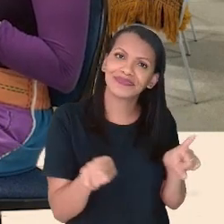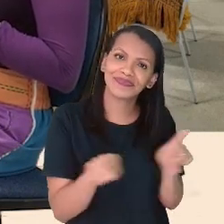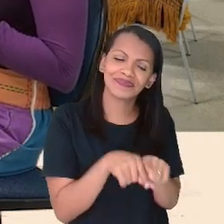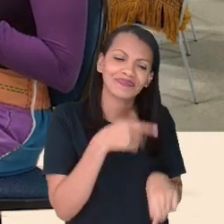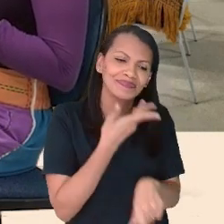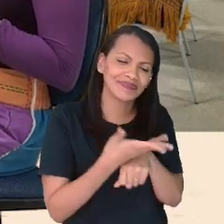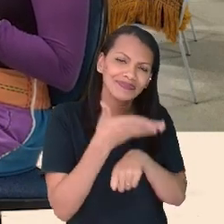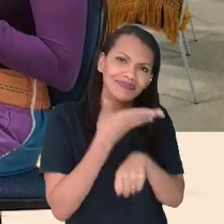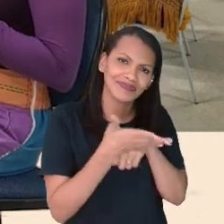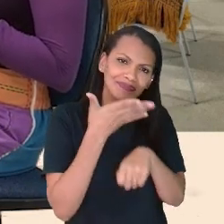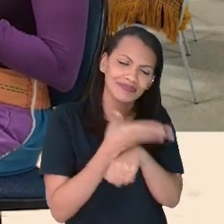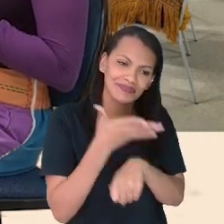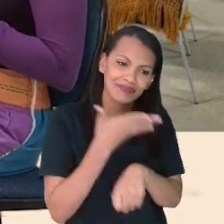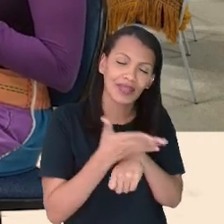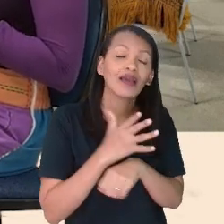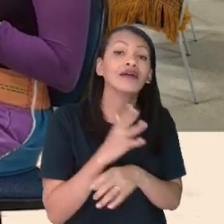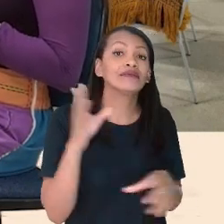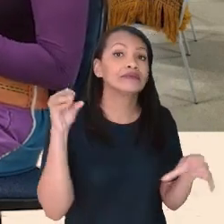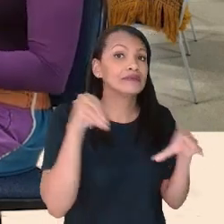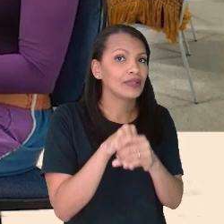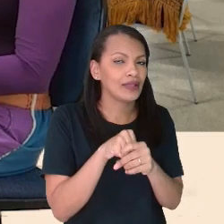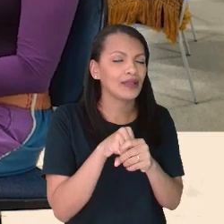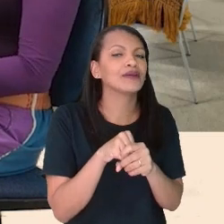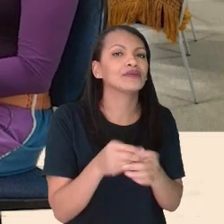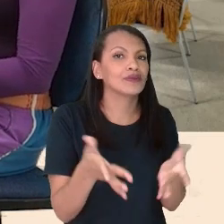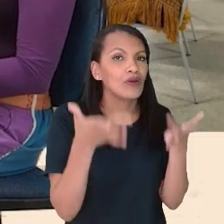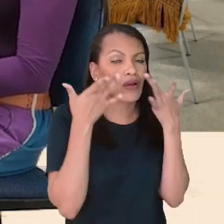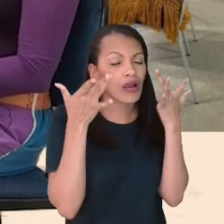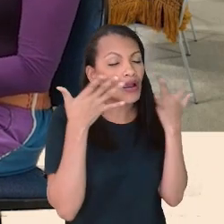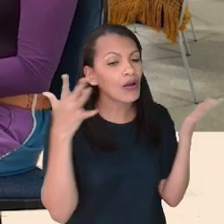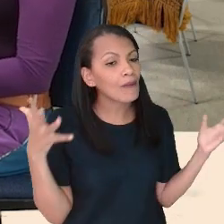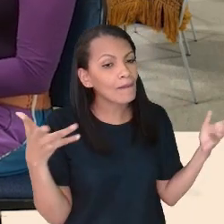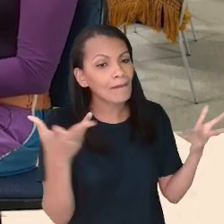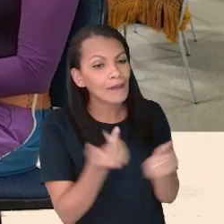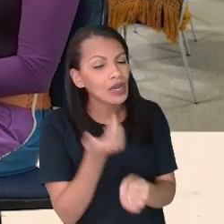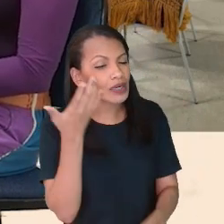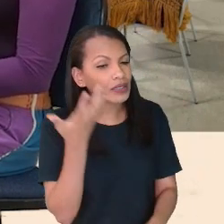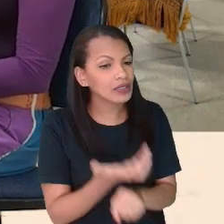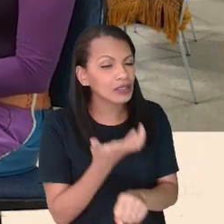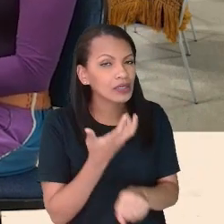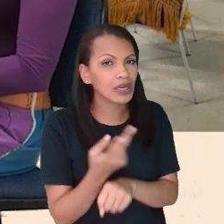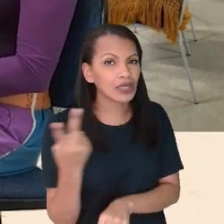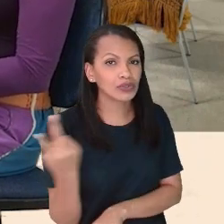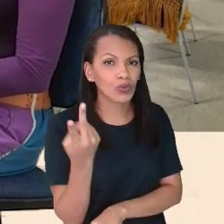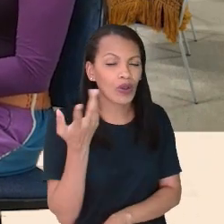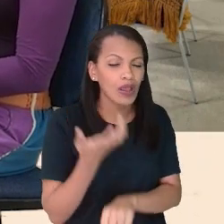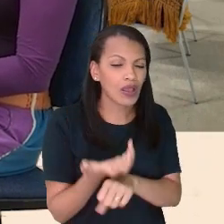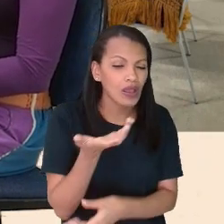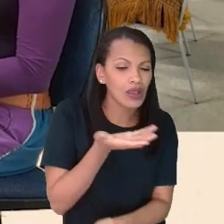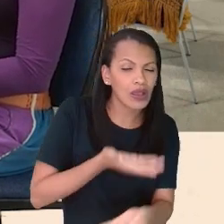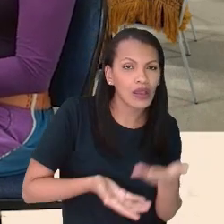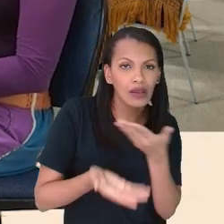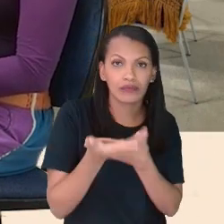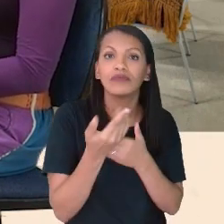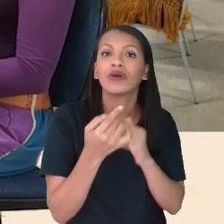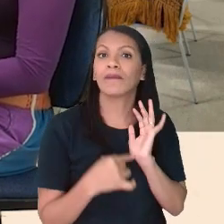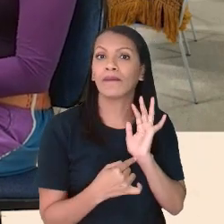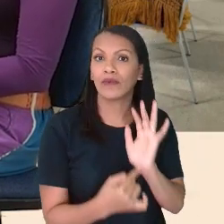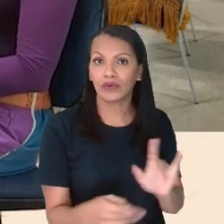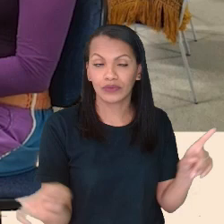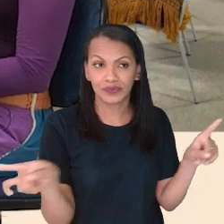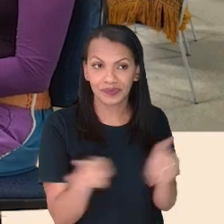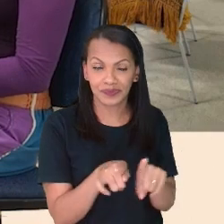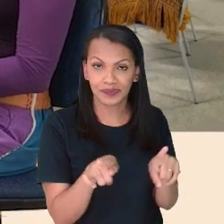trabalhar também dentro disso, Sim. né? Foi maravilhoso essa interdisciplinaridade que você trouxe também,